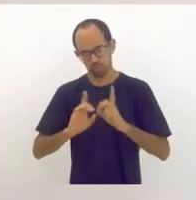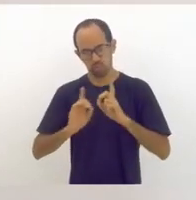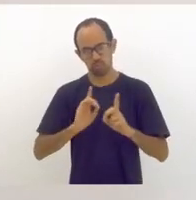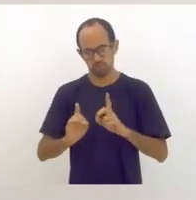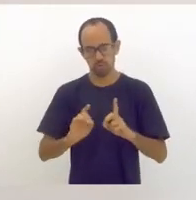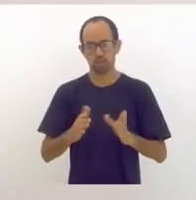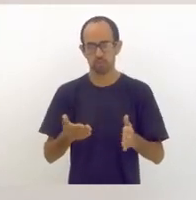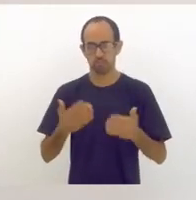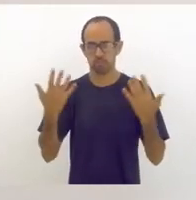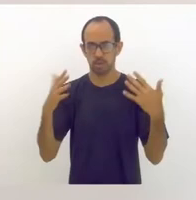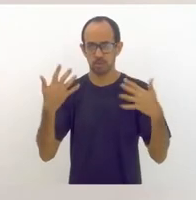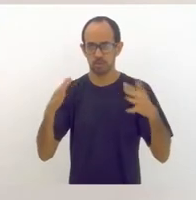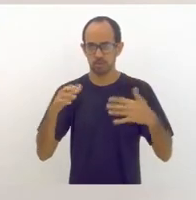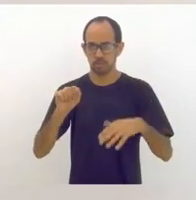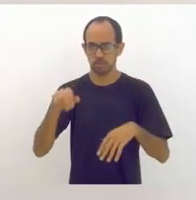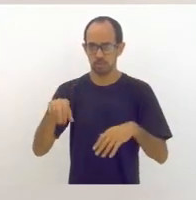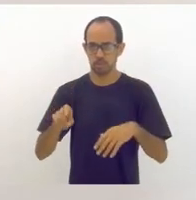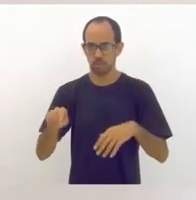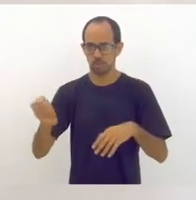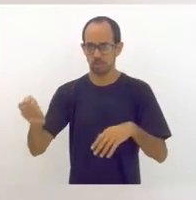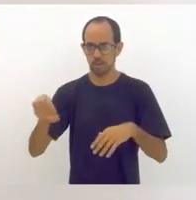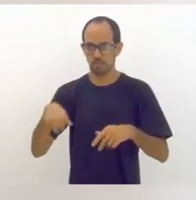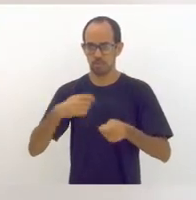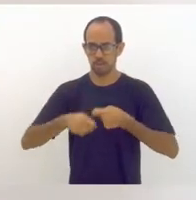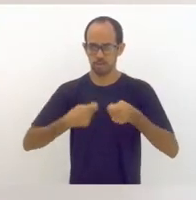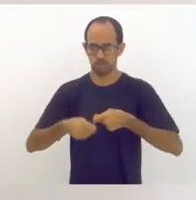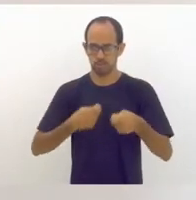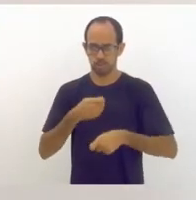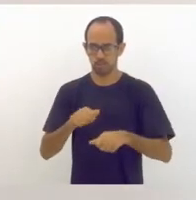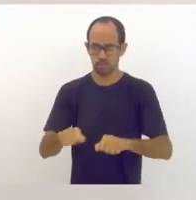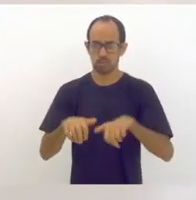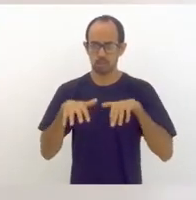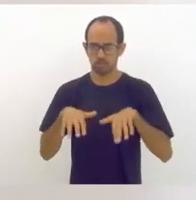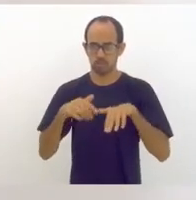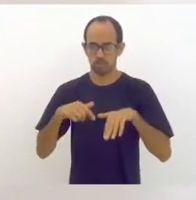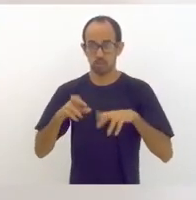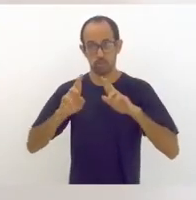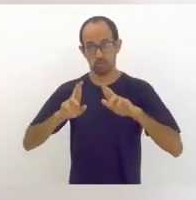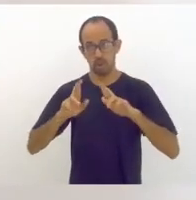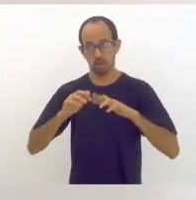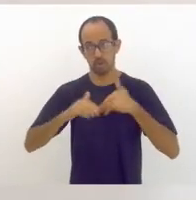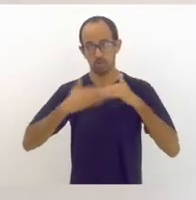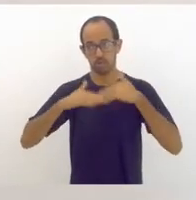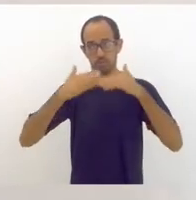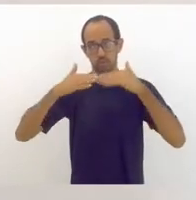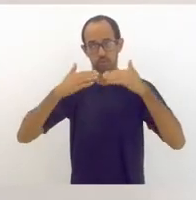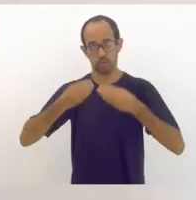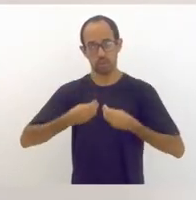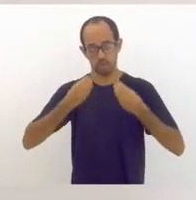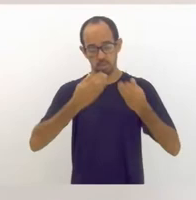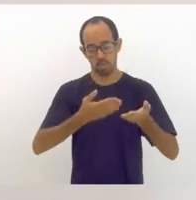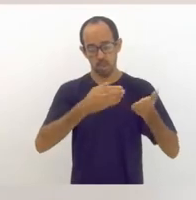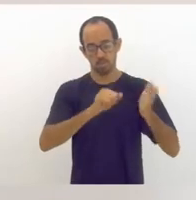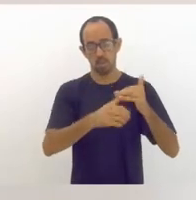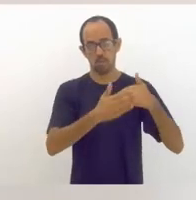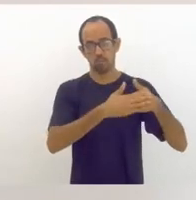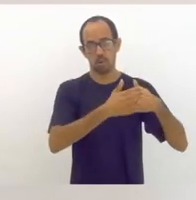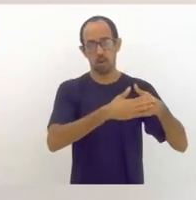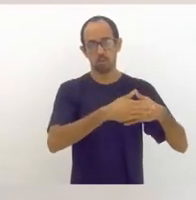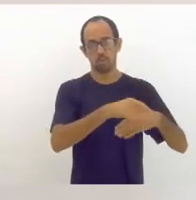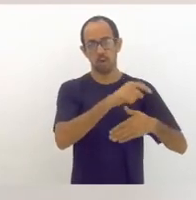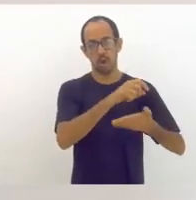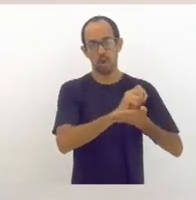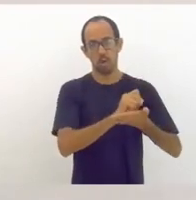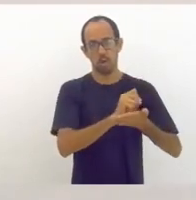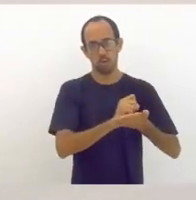aqui de parabéns o André pela condução aqui da audiência, e que a gente avance com isso e leve ao autor do projeto, né, o deputado Siciliano,